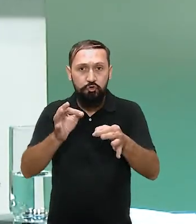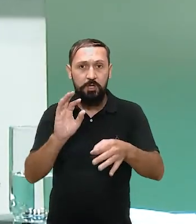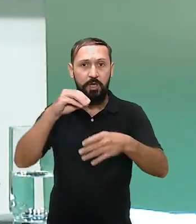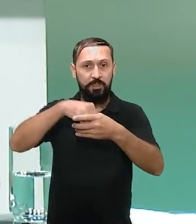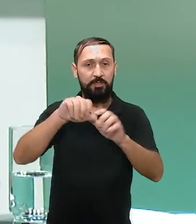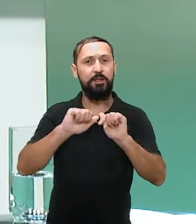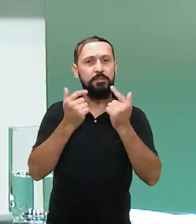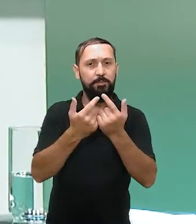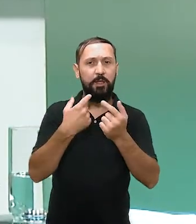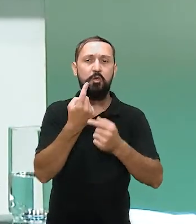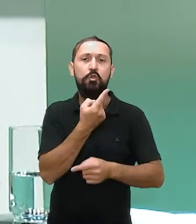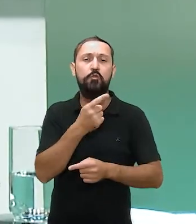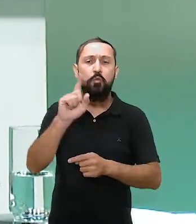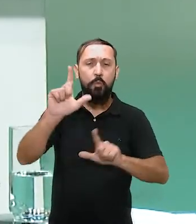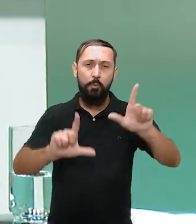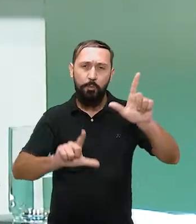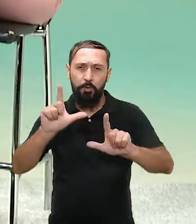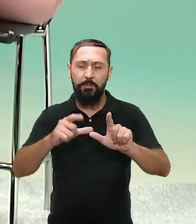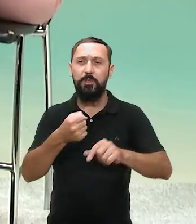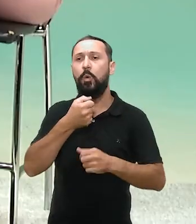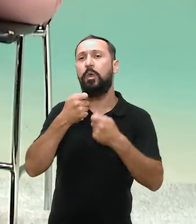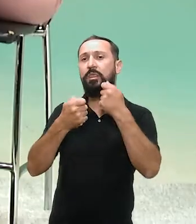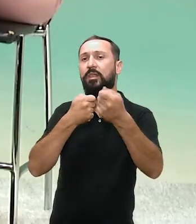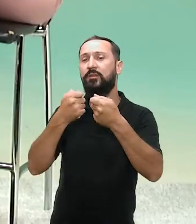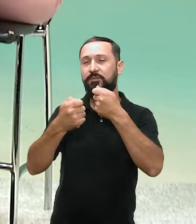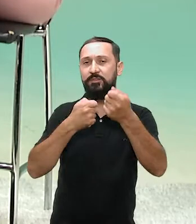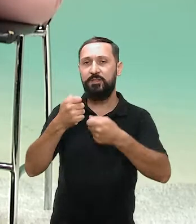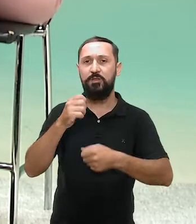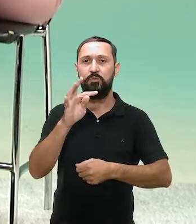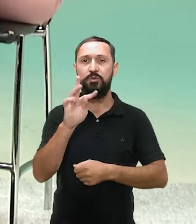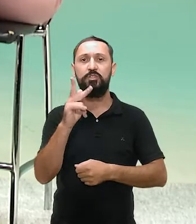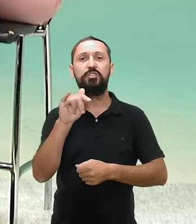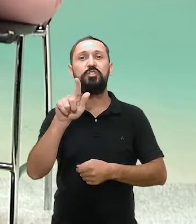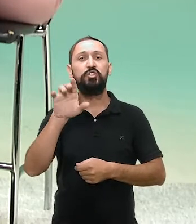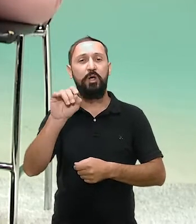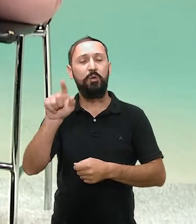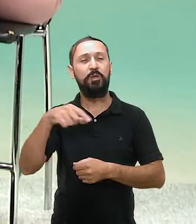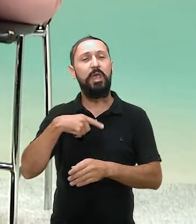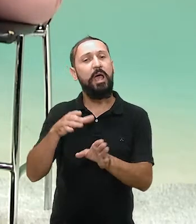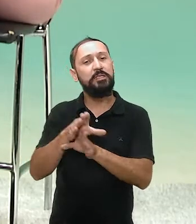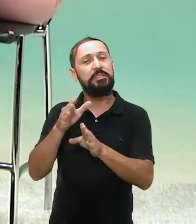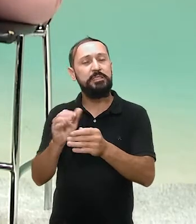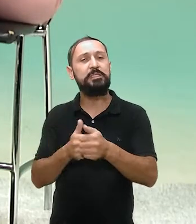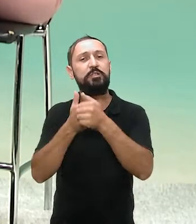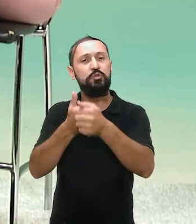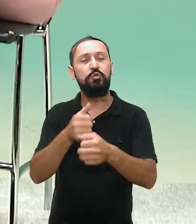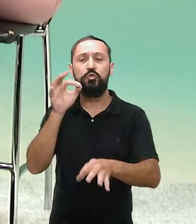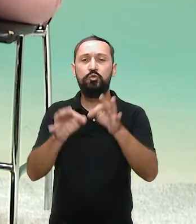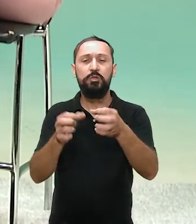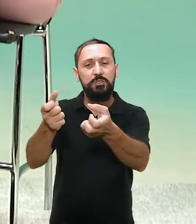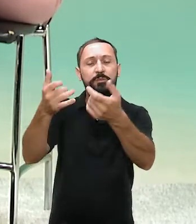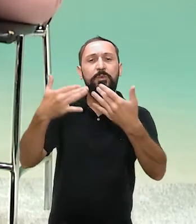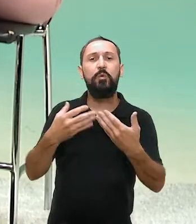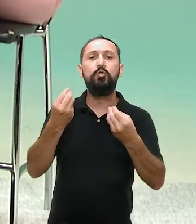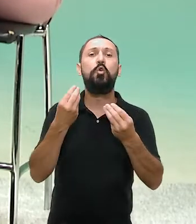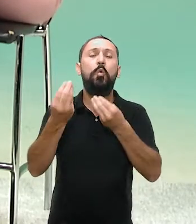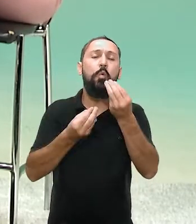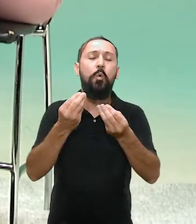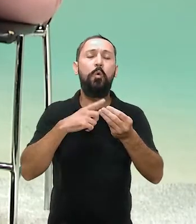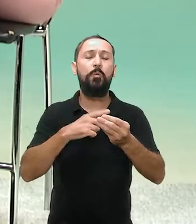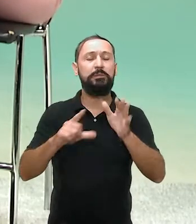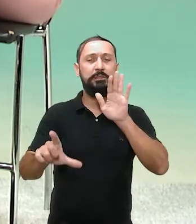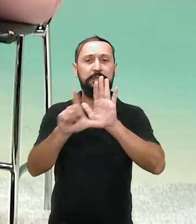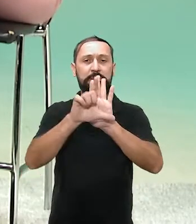da Casa de Leis, eu dediquei uma edição do programa para entrevistar o Tiago Debeza, que é consultor legislativo na Assembleia, e falou sobre a série